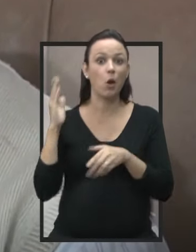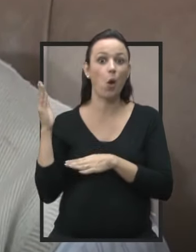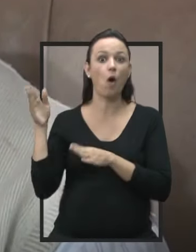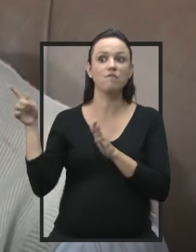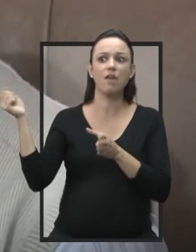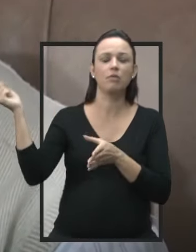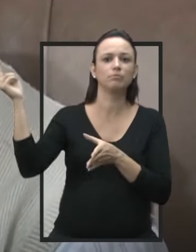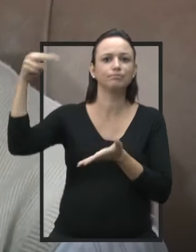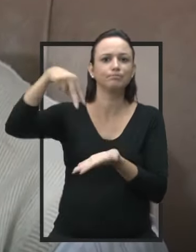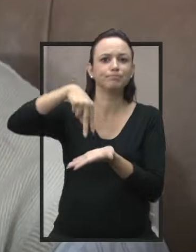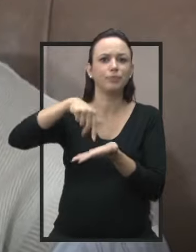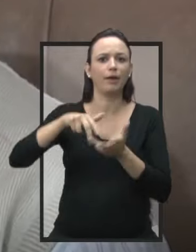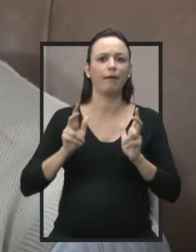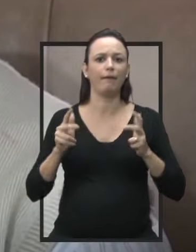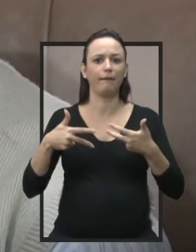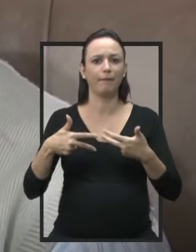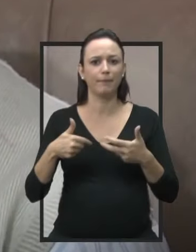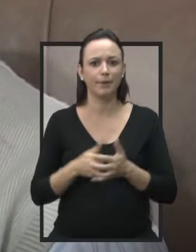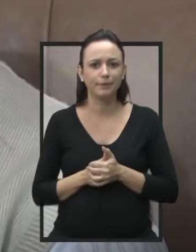a ir na Câmara, começou